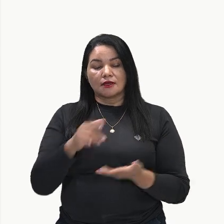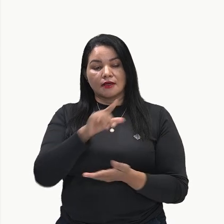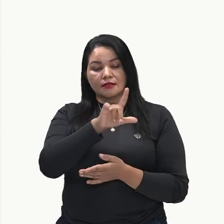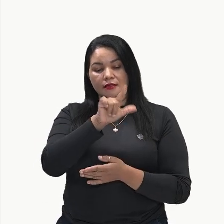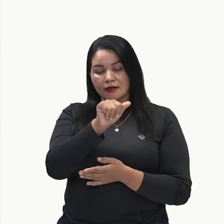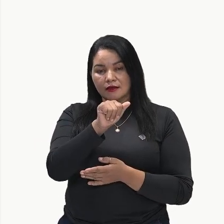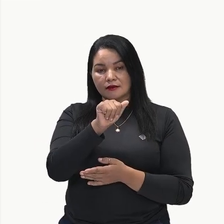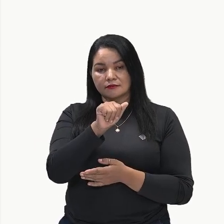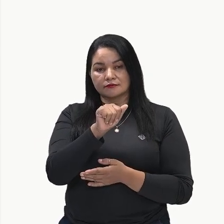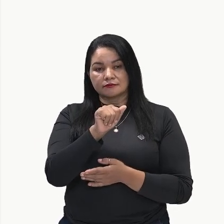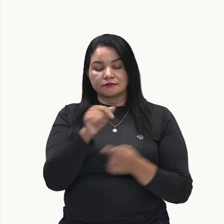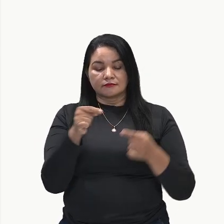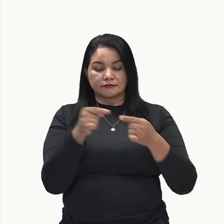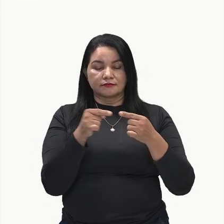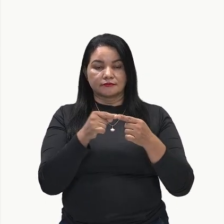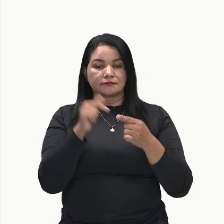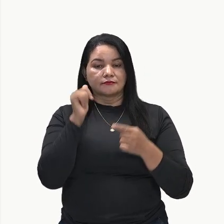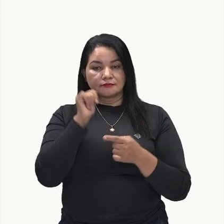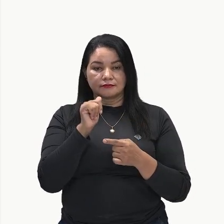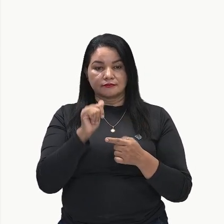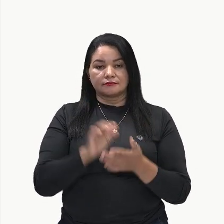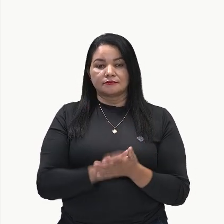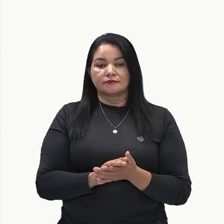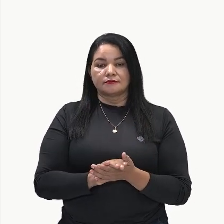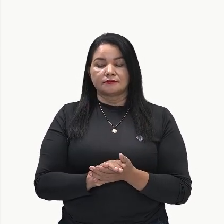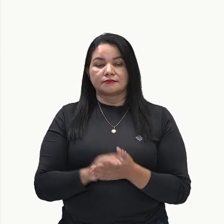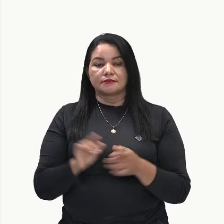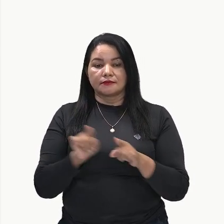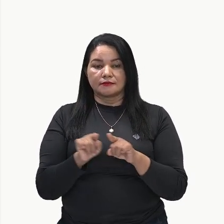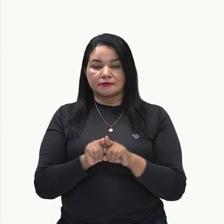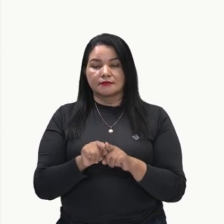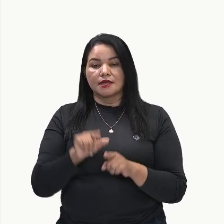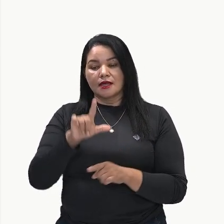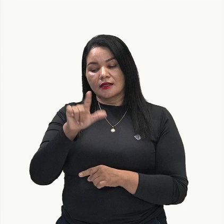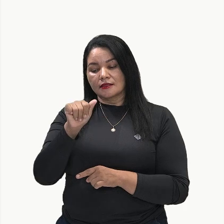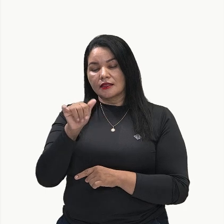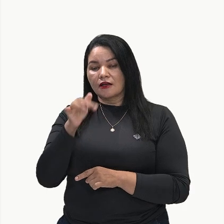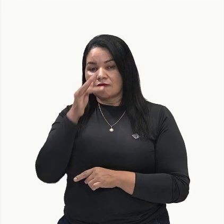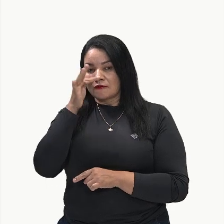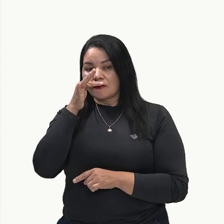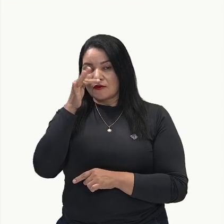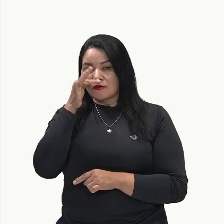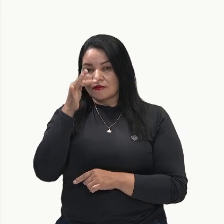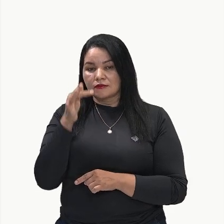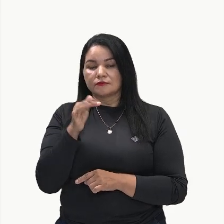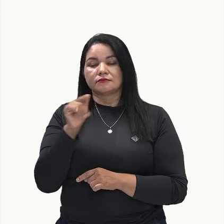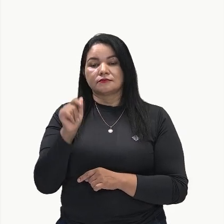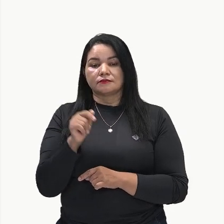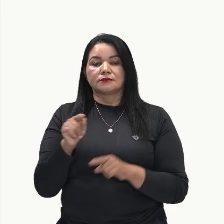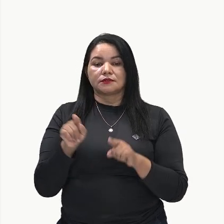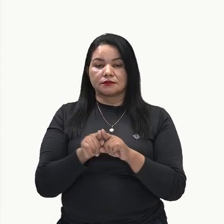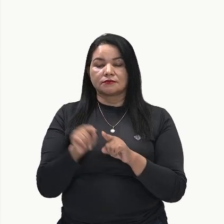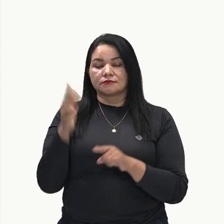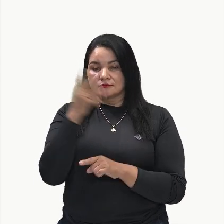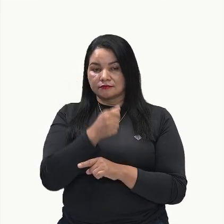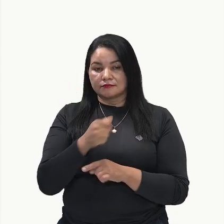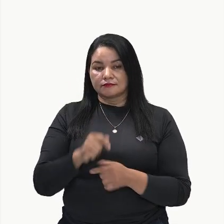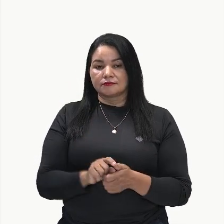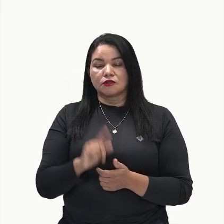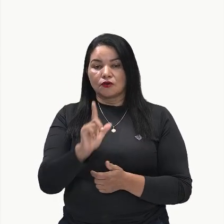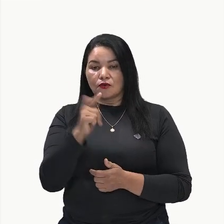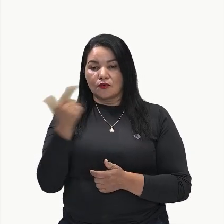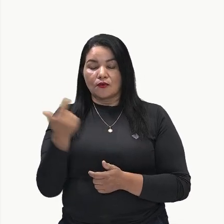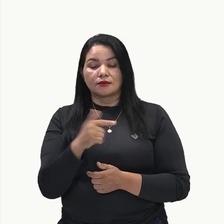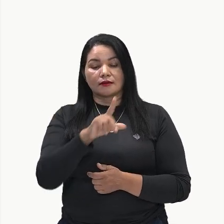substantivo feminino. La flor en el jardín es muy hermosa. La flor. La maestra